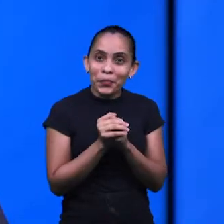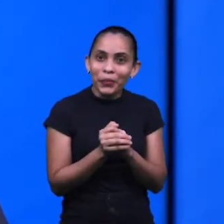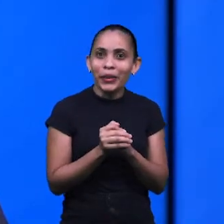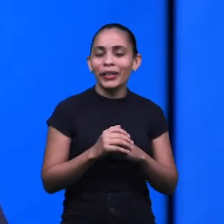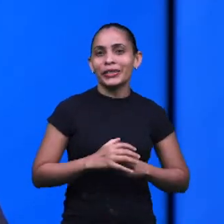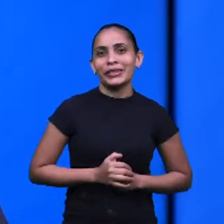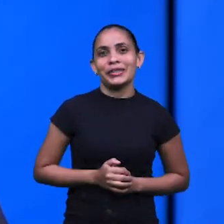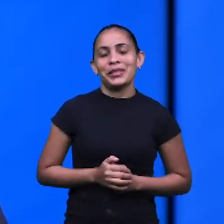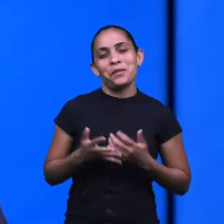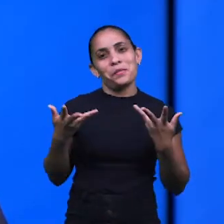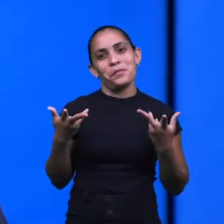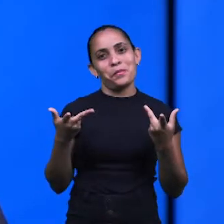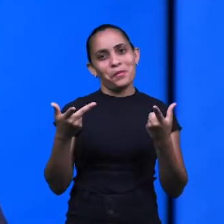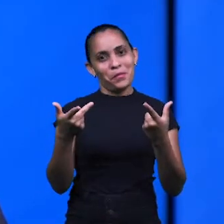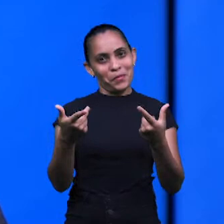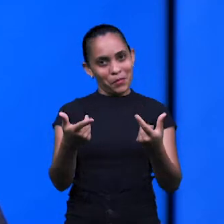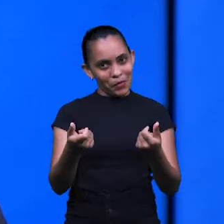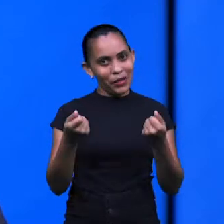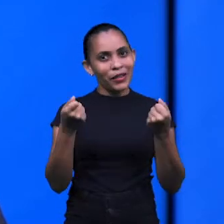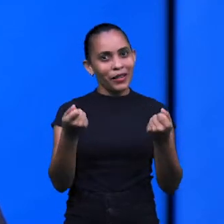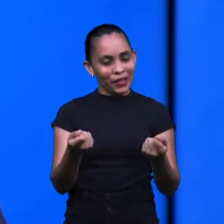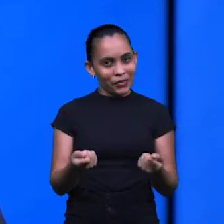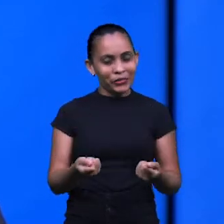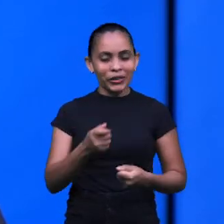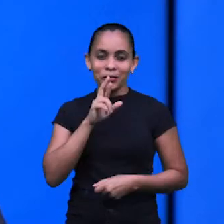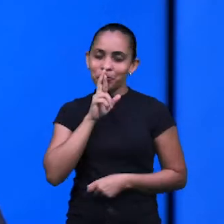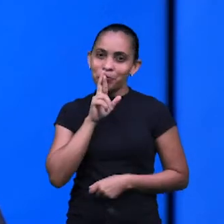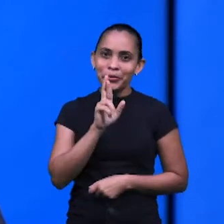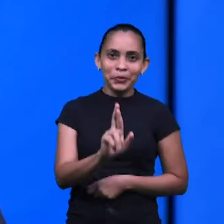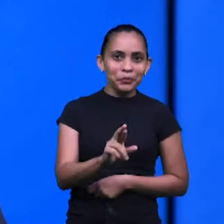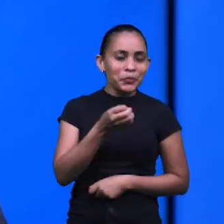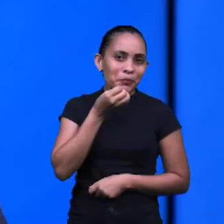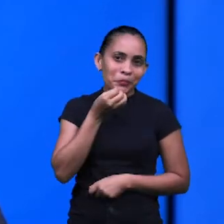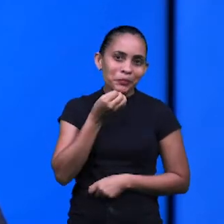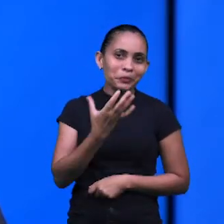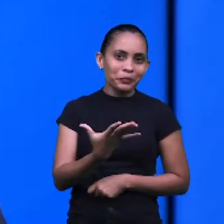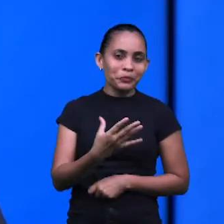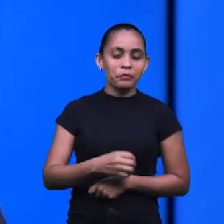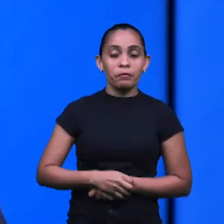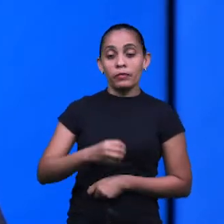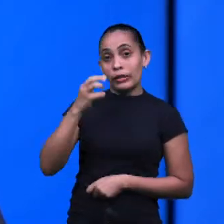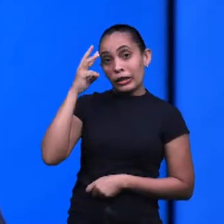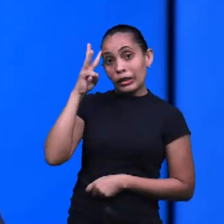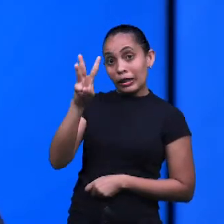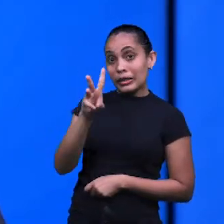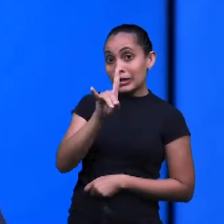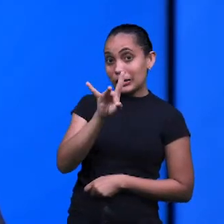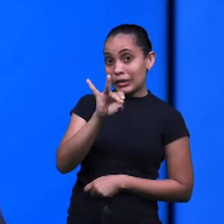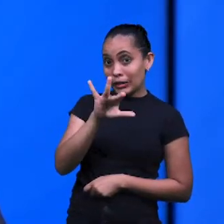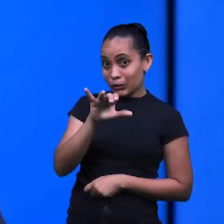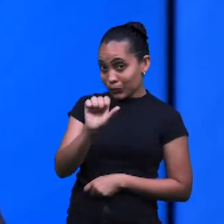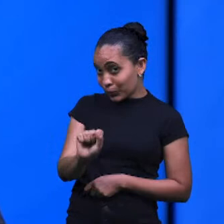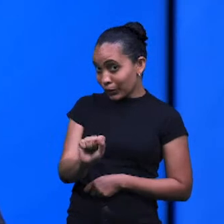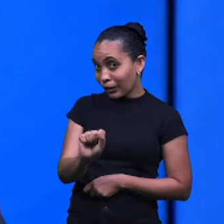Que maravilha, né? Essa colocação feita pela irmã, que na verdade o terceiro dia, ou seja,